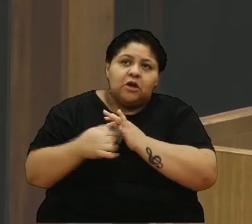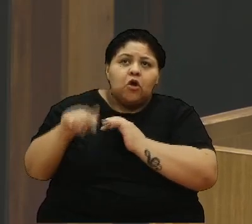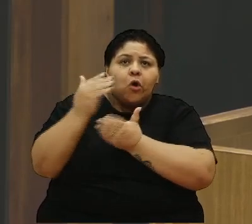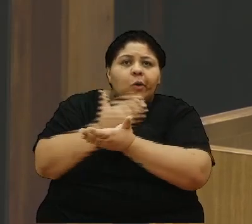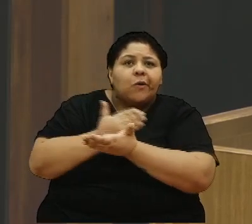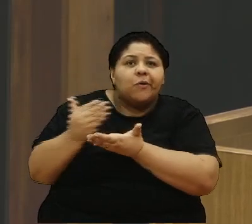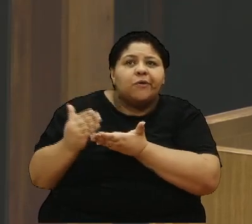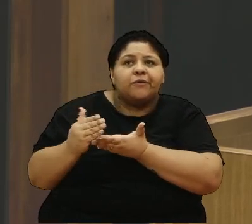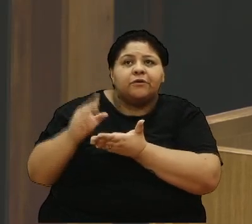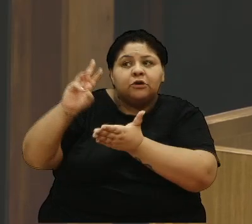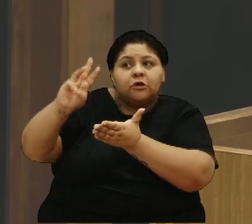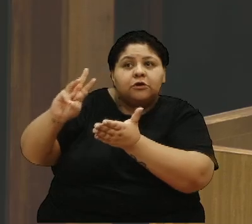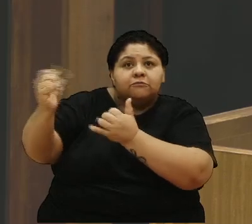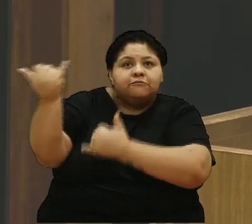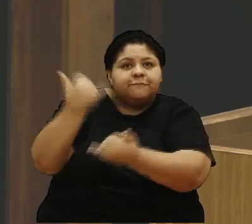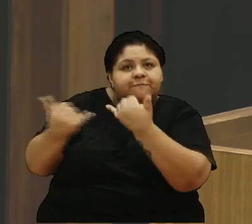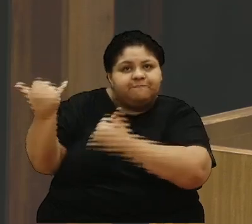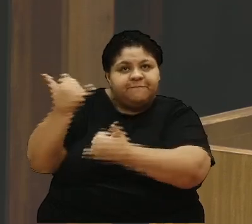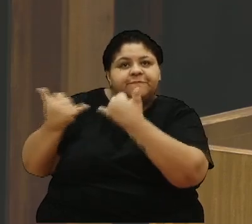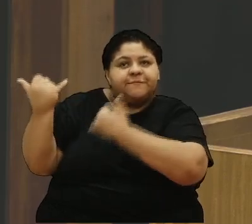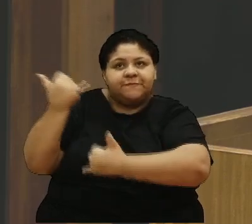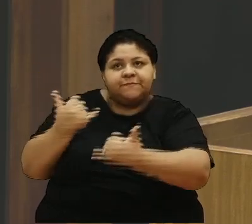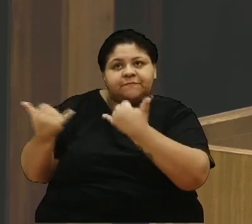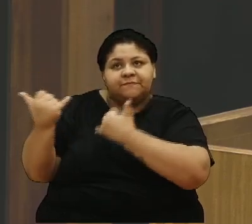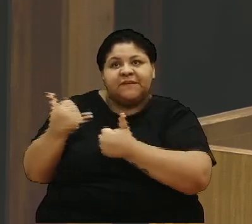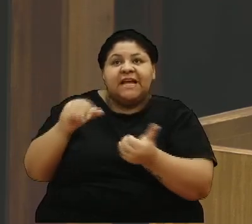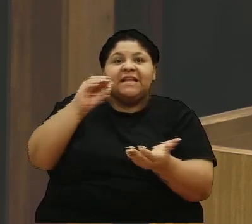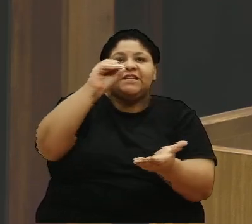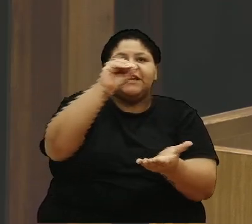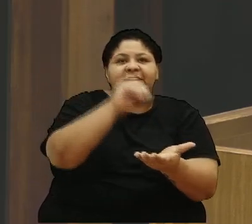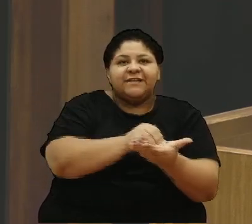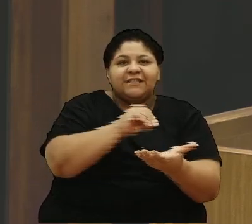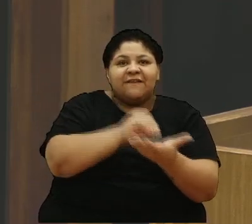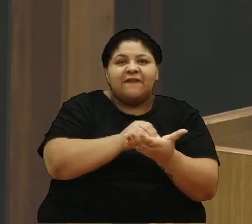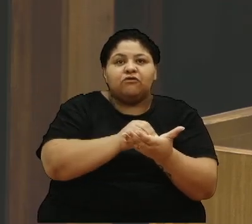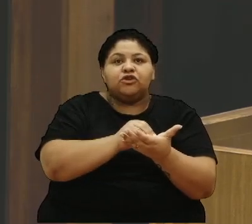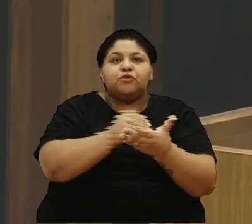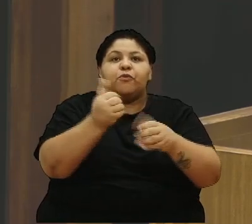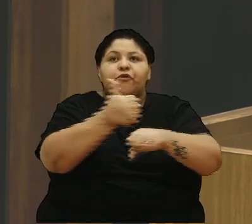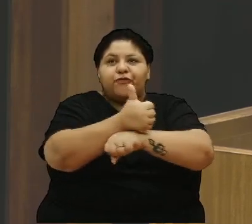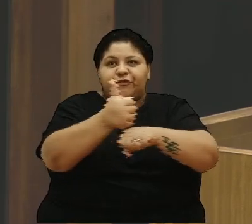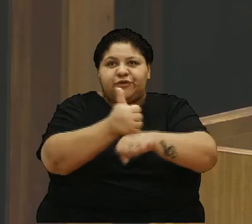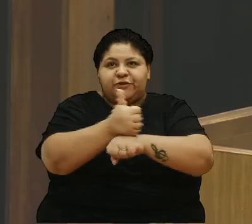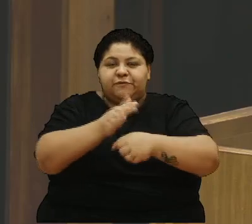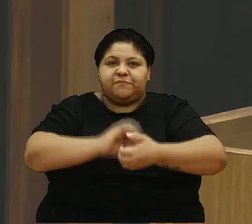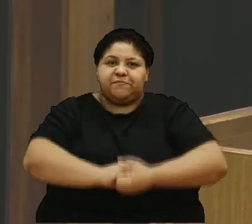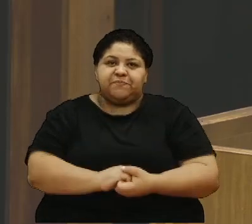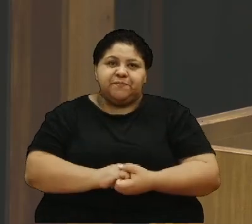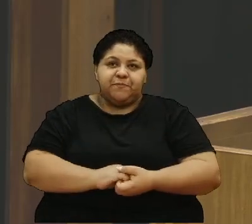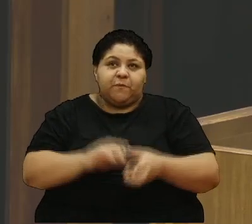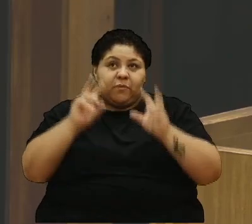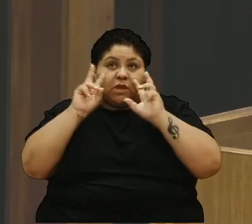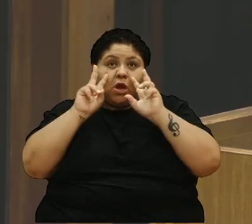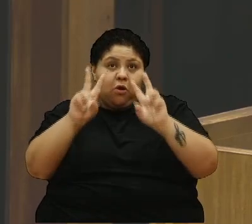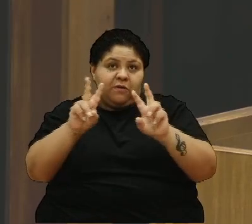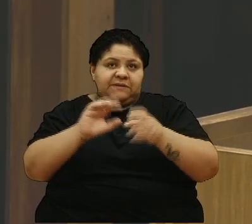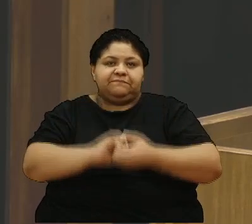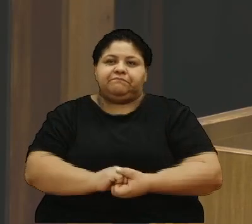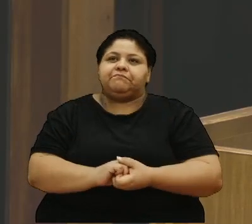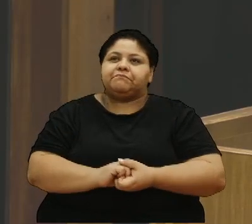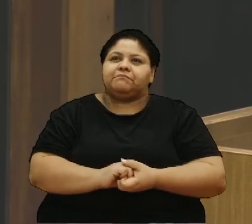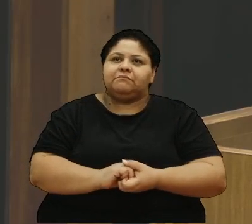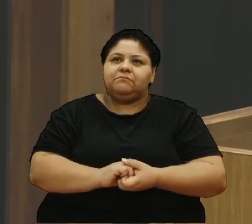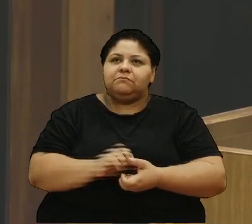começamos a receber as informações, então, da falta de profissionais. Vamos lá. Então, olha só, aqui